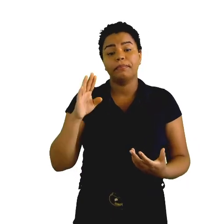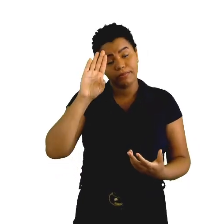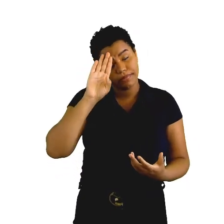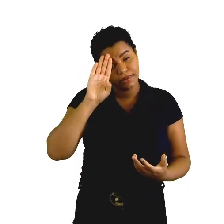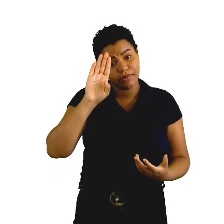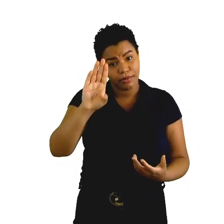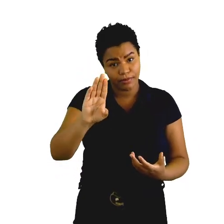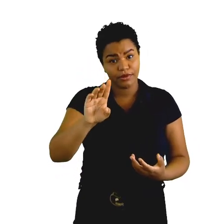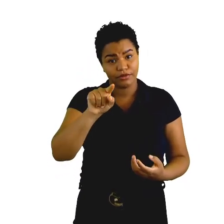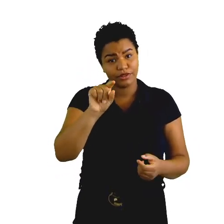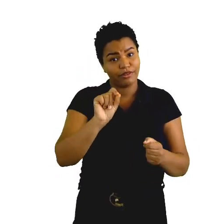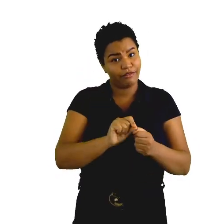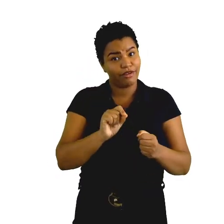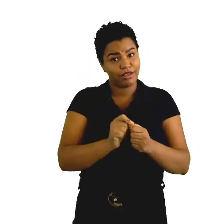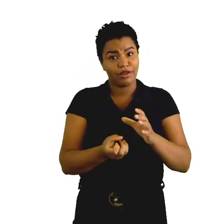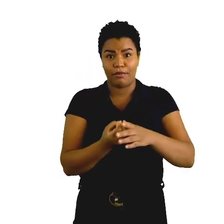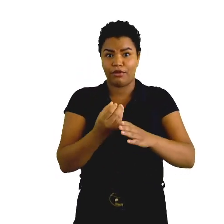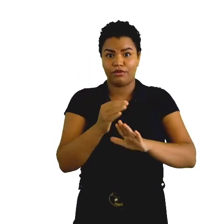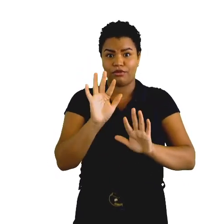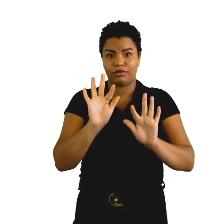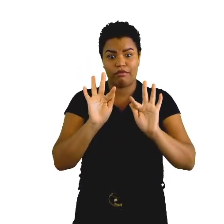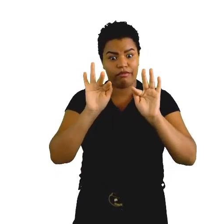fazer a sua produção final.